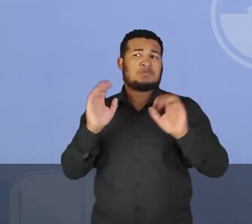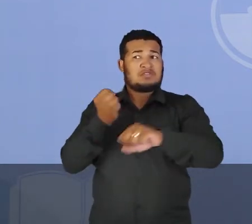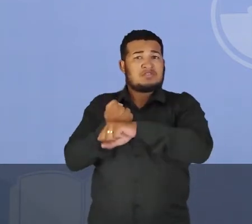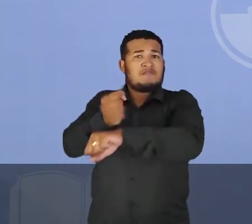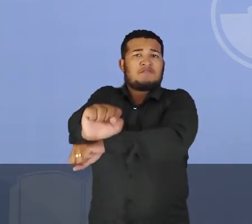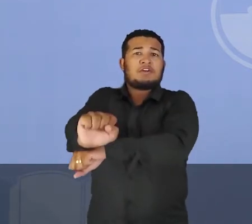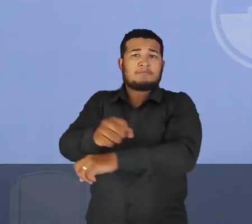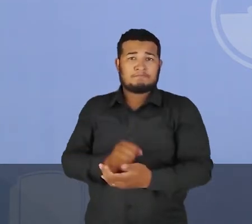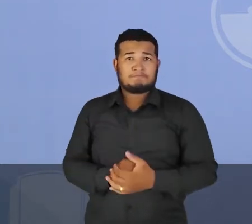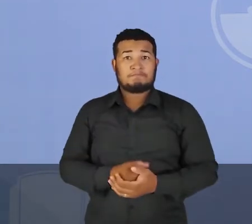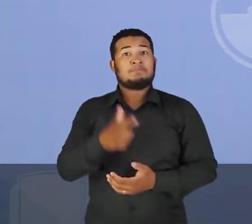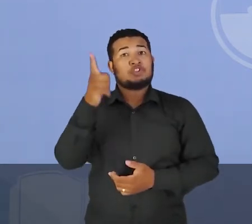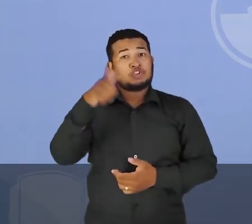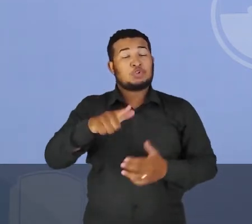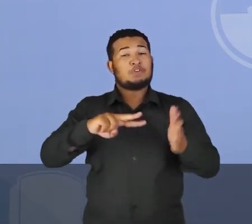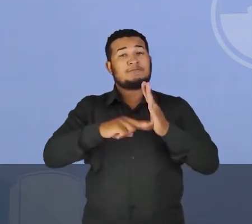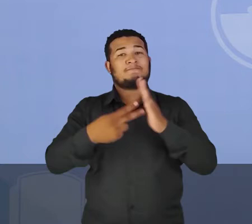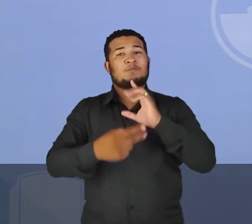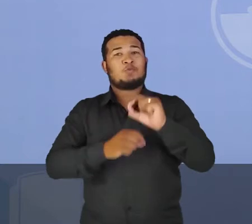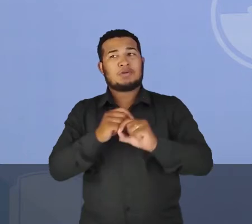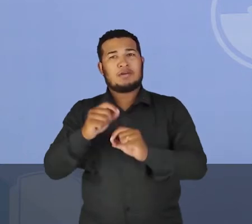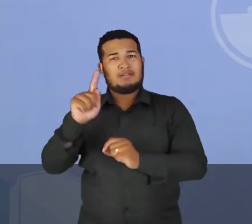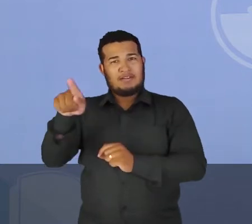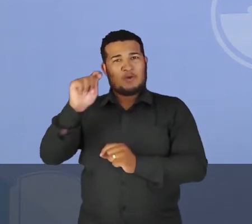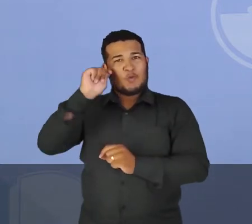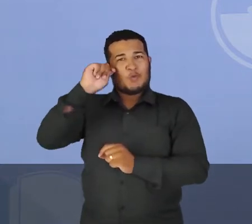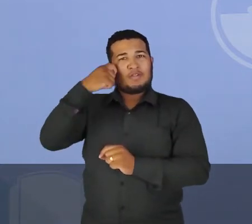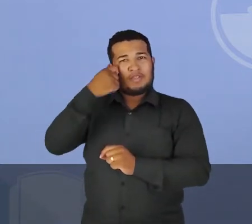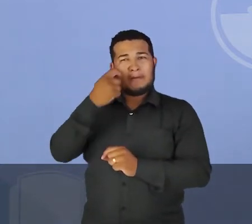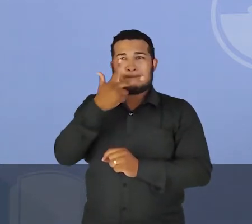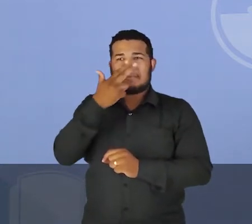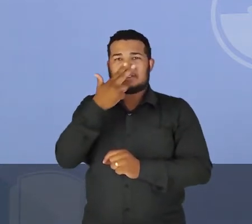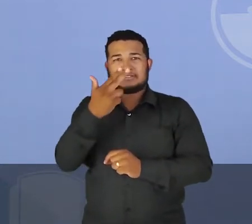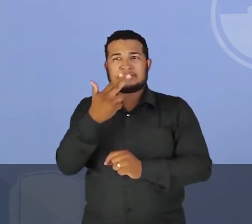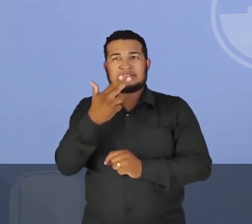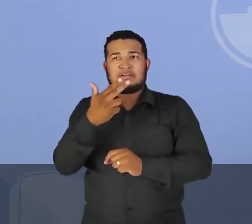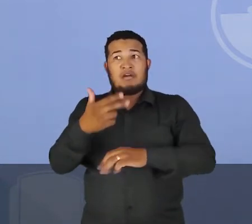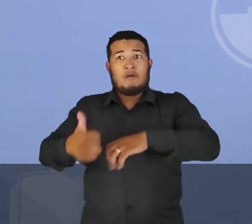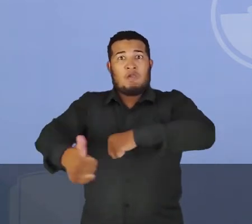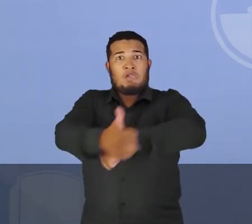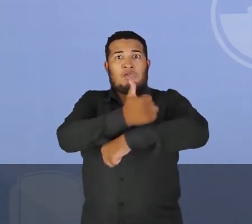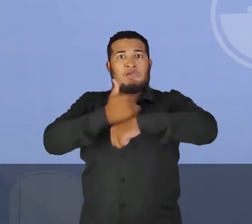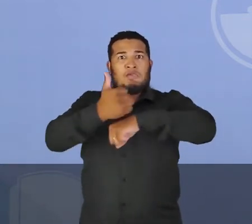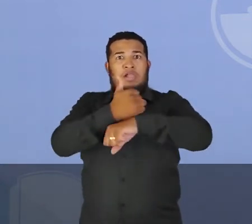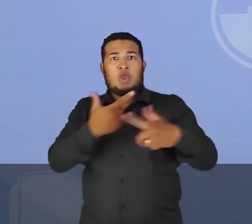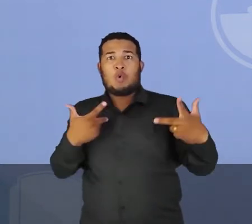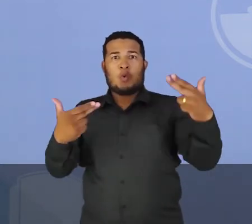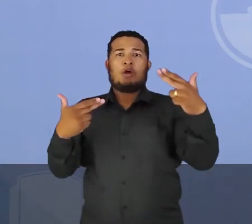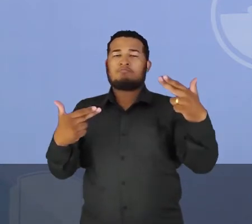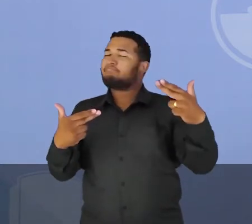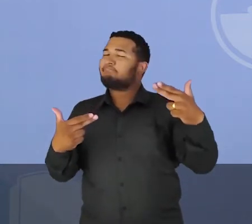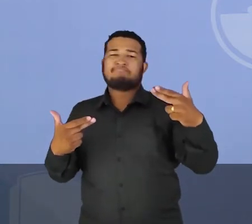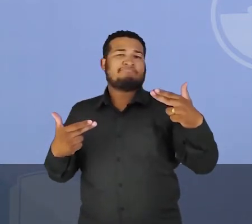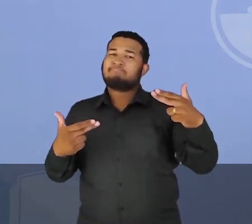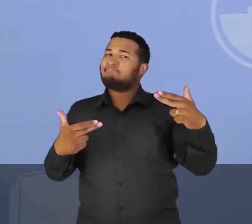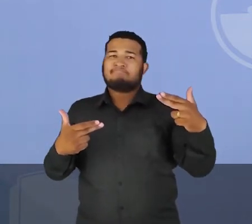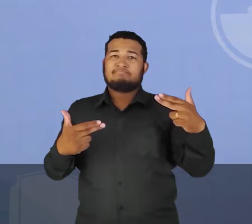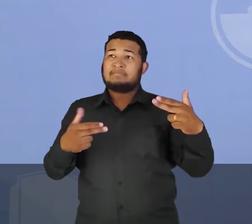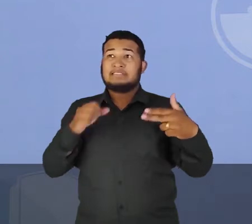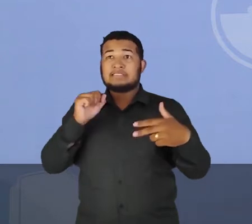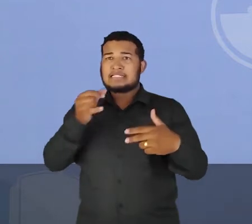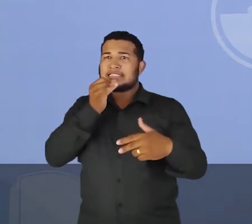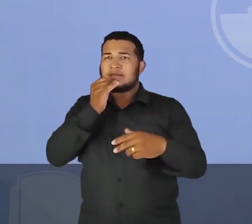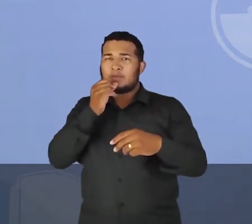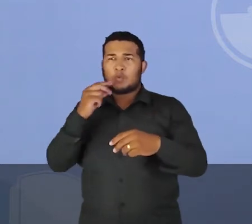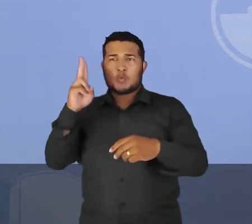uma vez, querendo dizer que o negro não é tão capaz assim como o branco, que se ele não entra